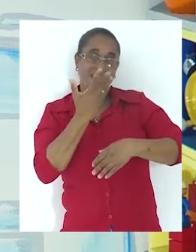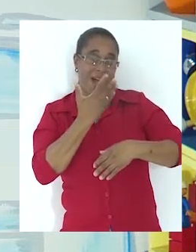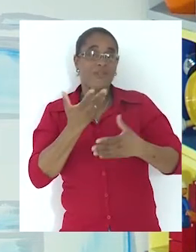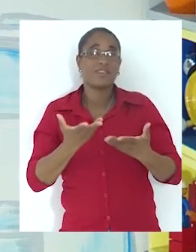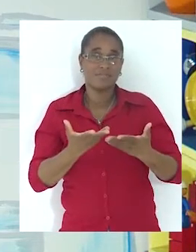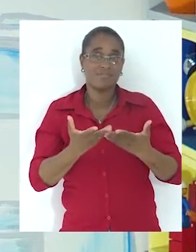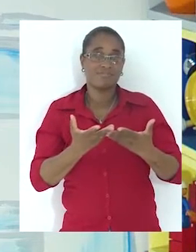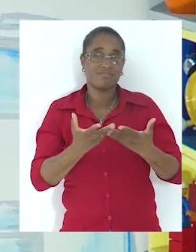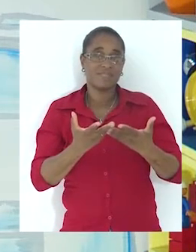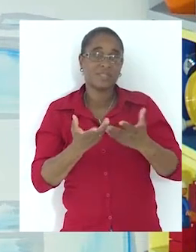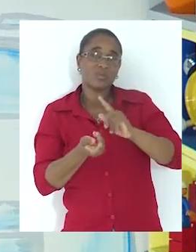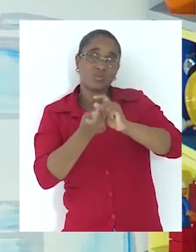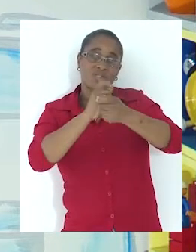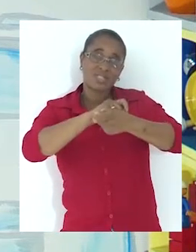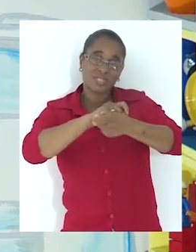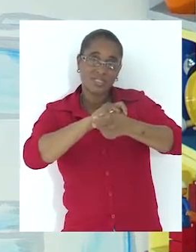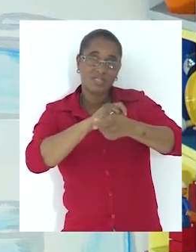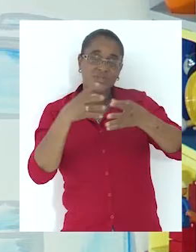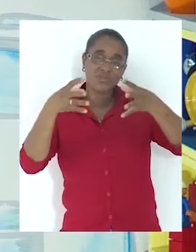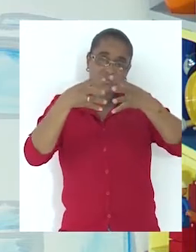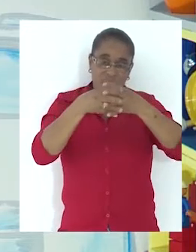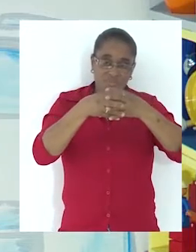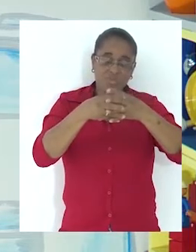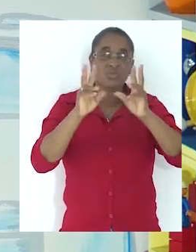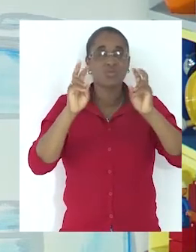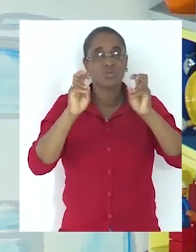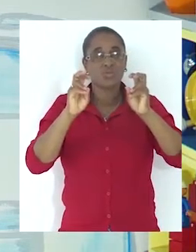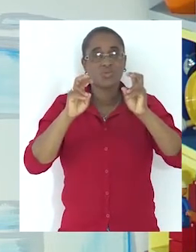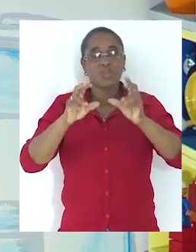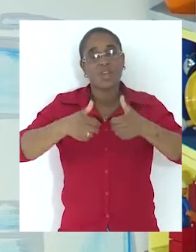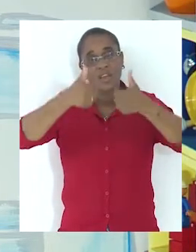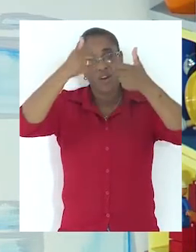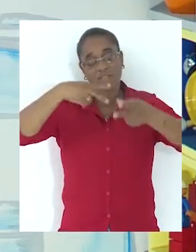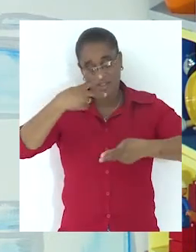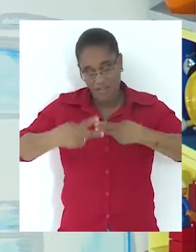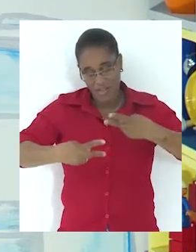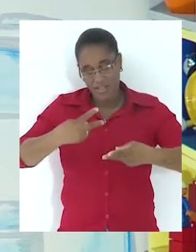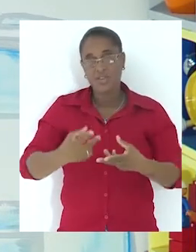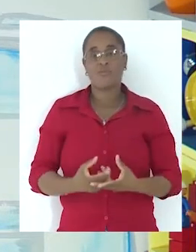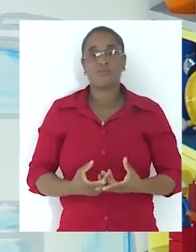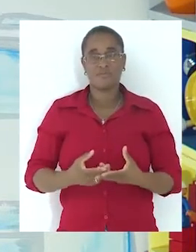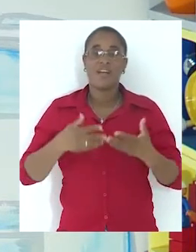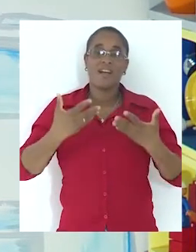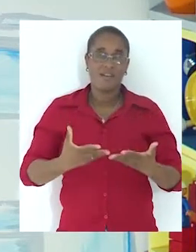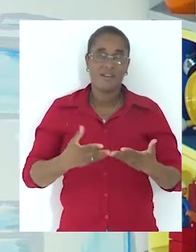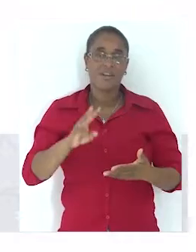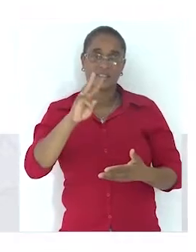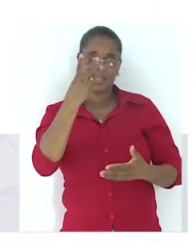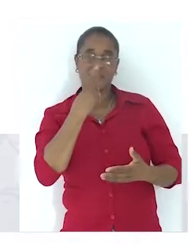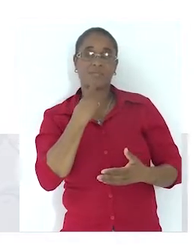aulas, ajuste de conteúdos e avaliação. Então, agora, a terceira